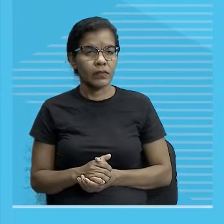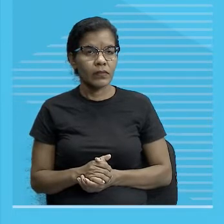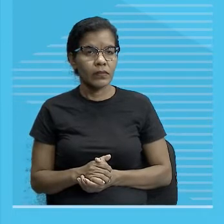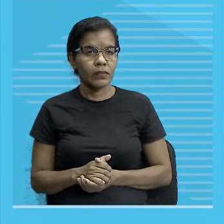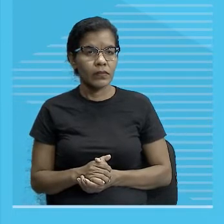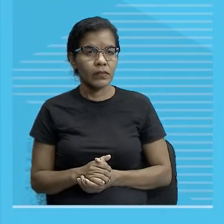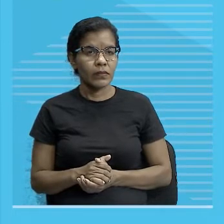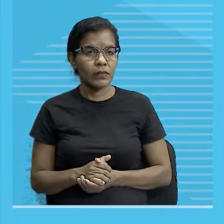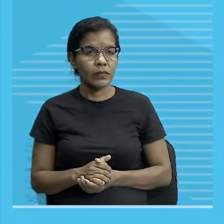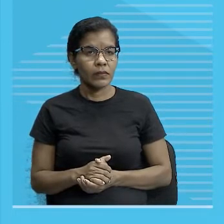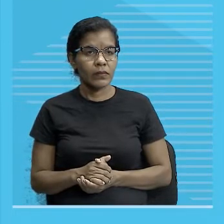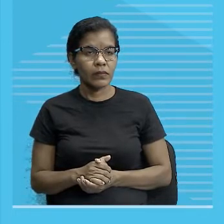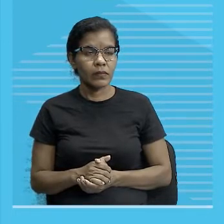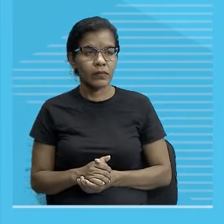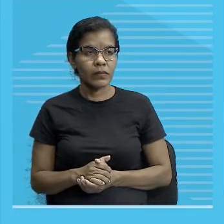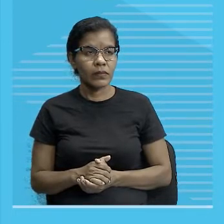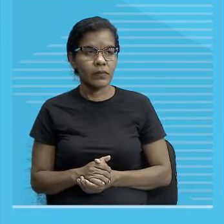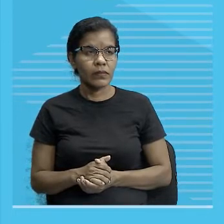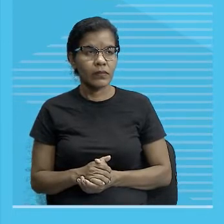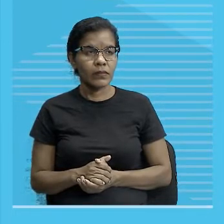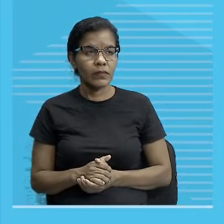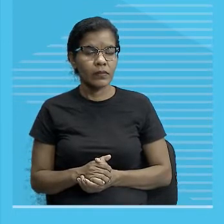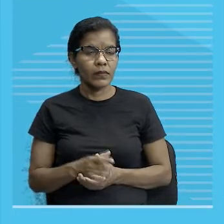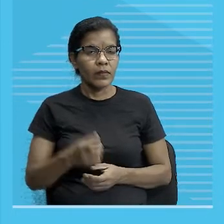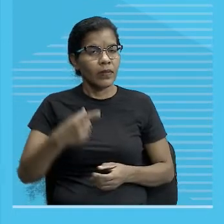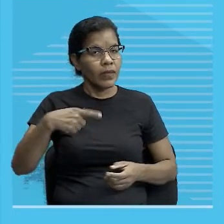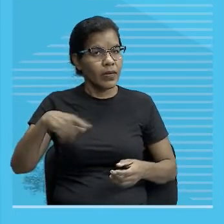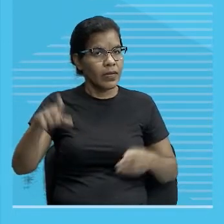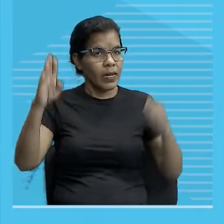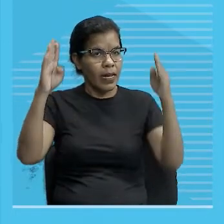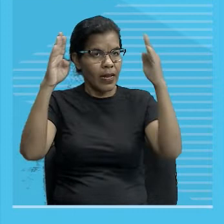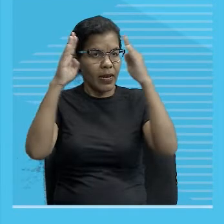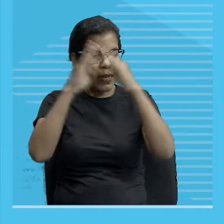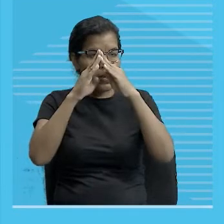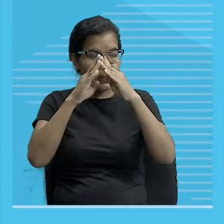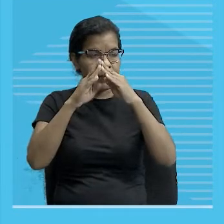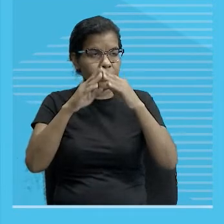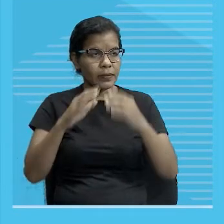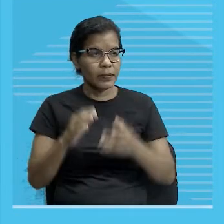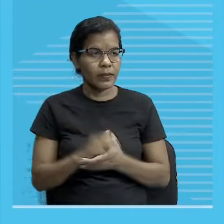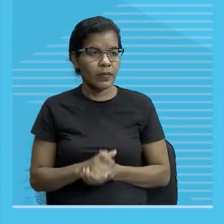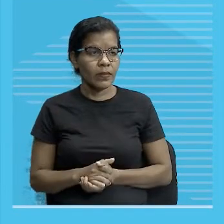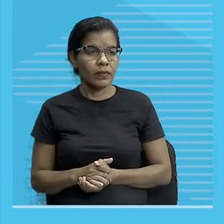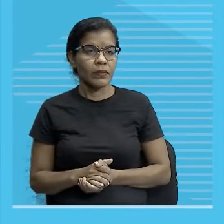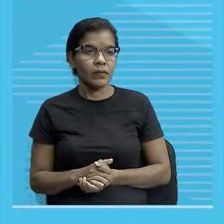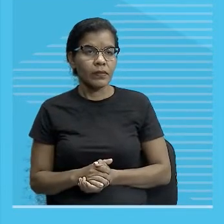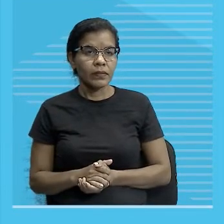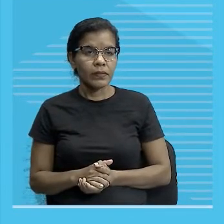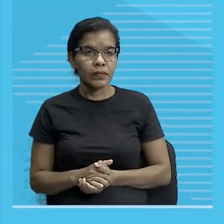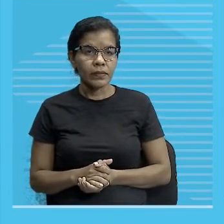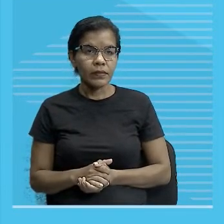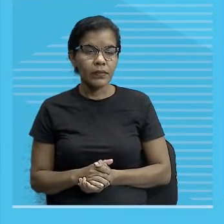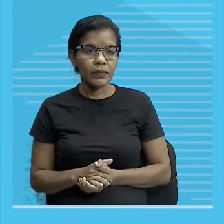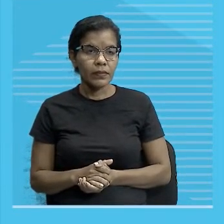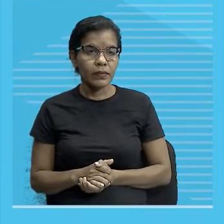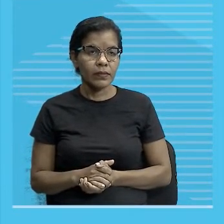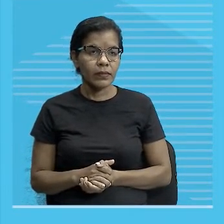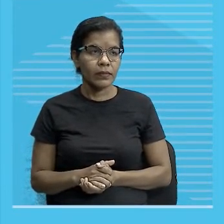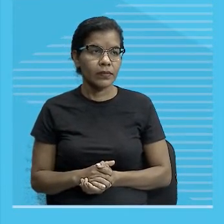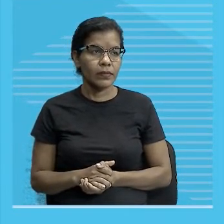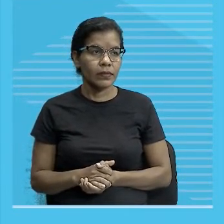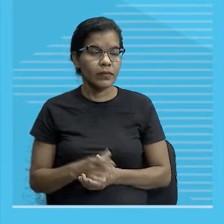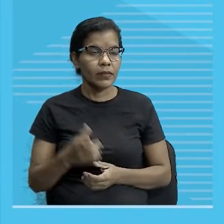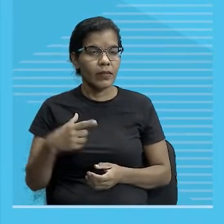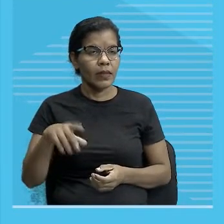da casa, olha só, nessa correlação da casa